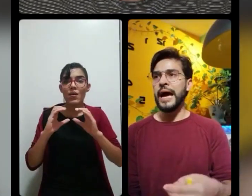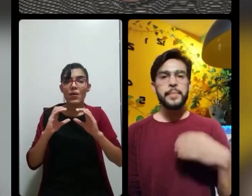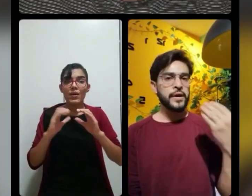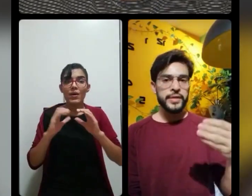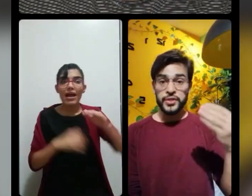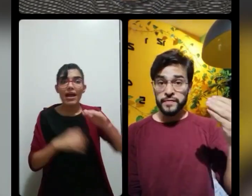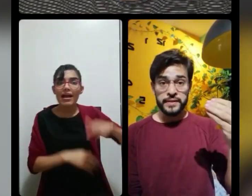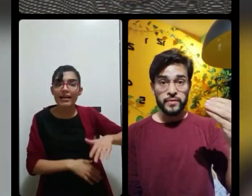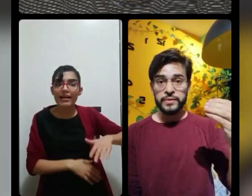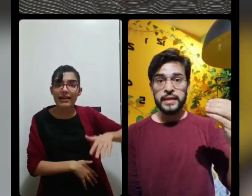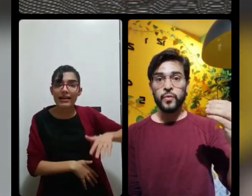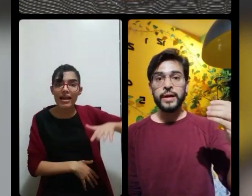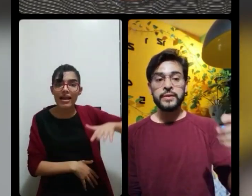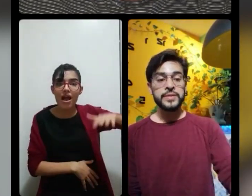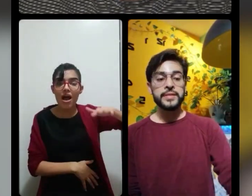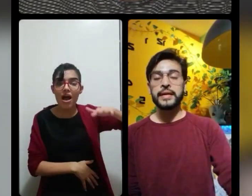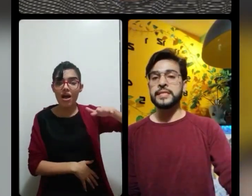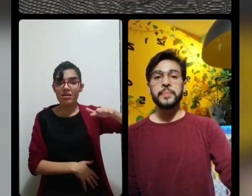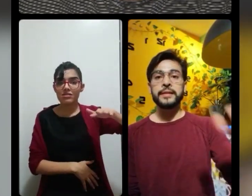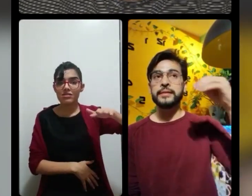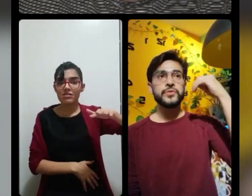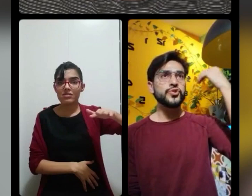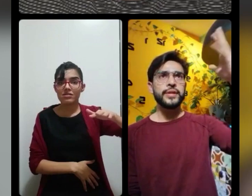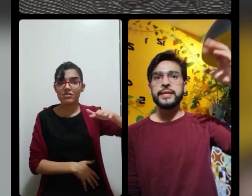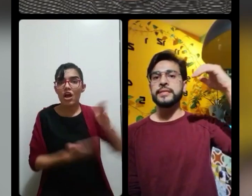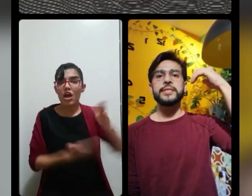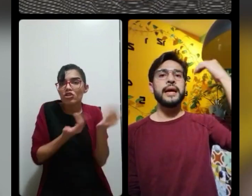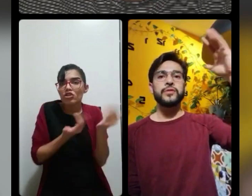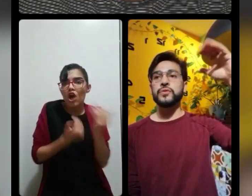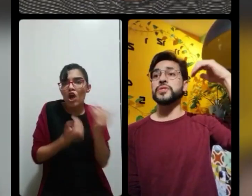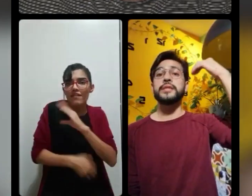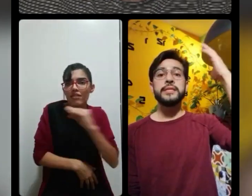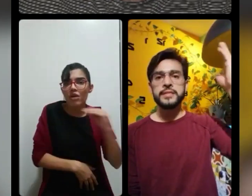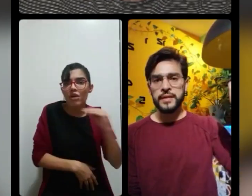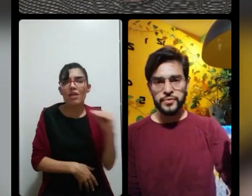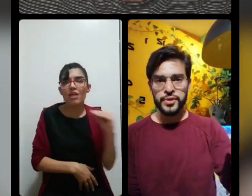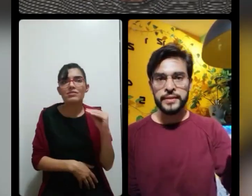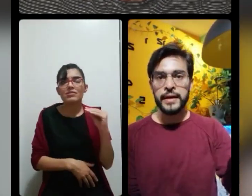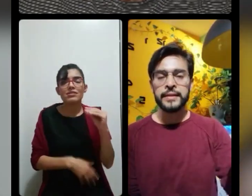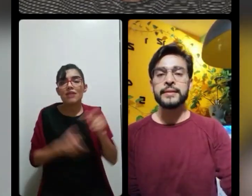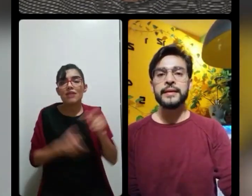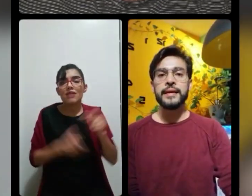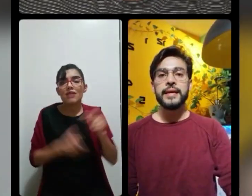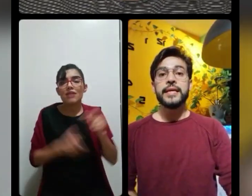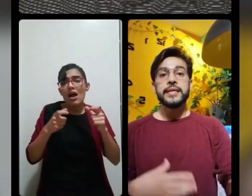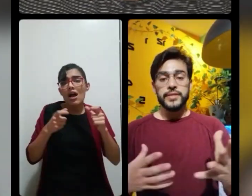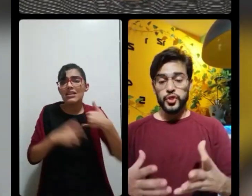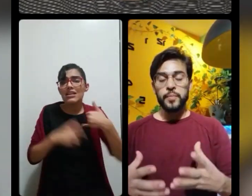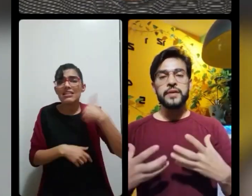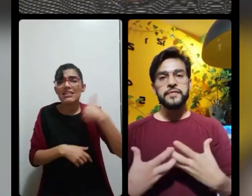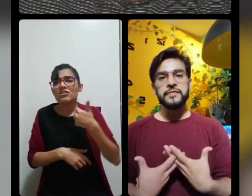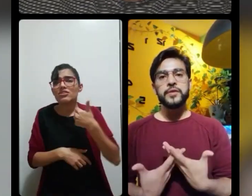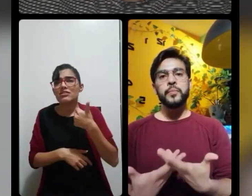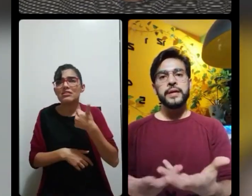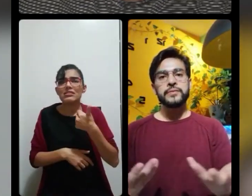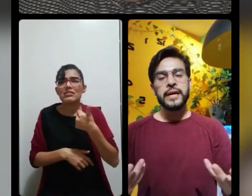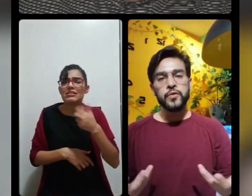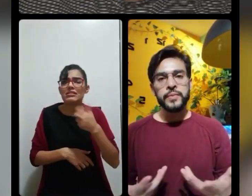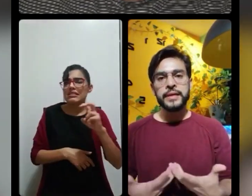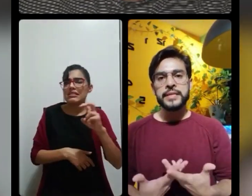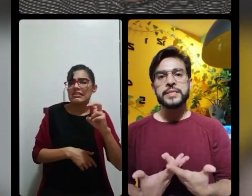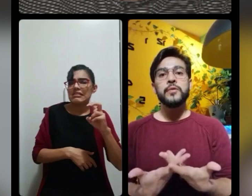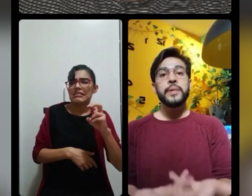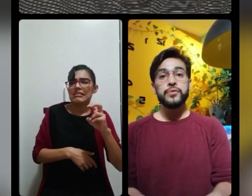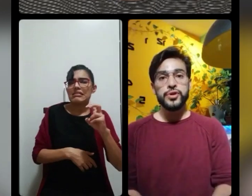adolescência, a maioria só vai ter contato com a língua de sinais a partir de 13, 14, 15 anos de idade, sobrevivem no plano